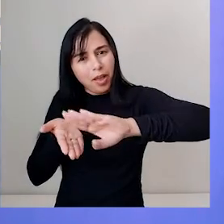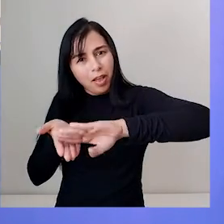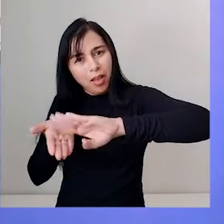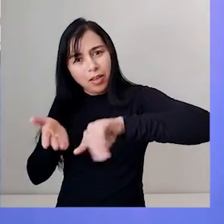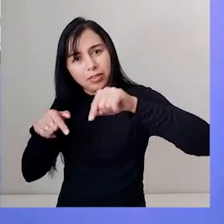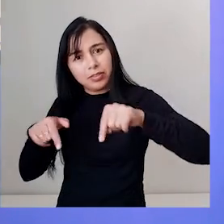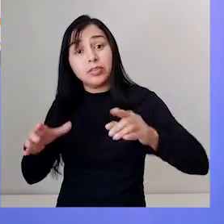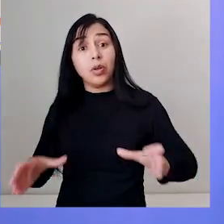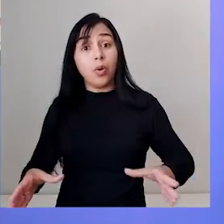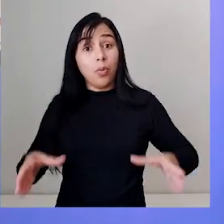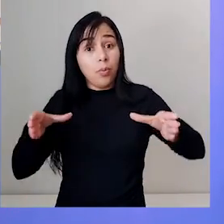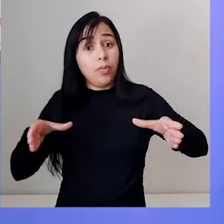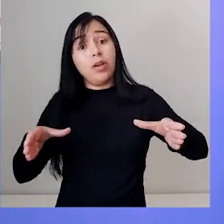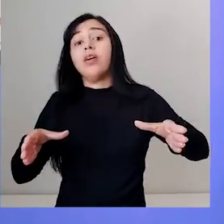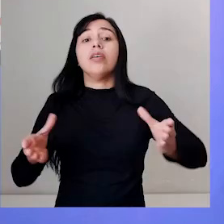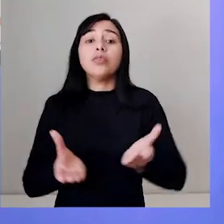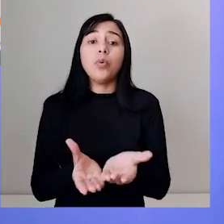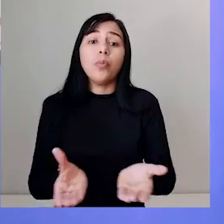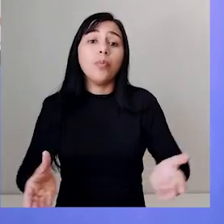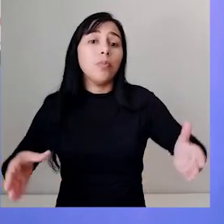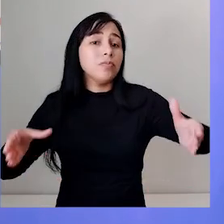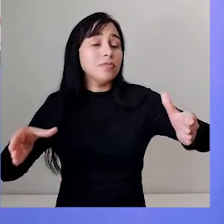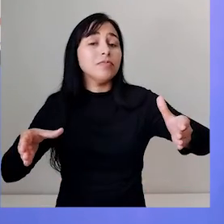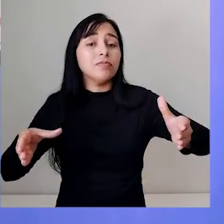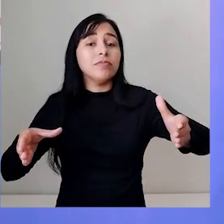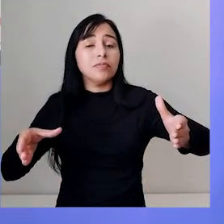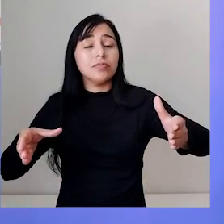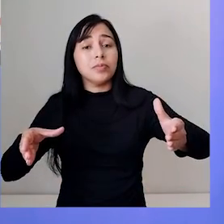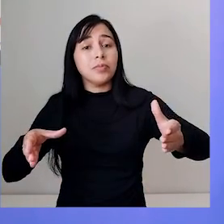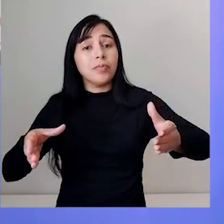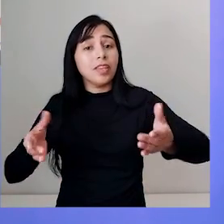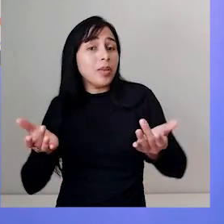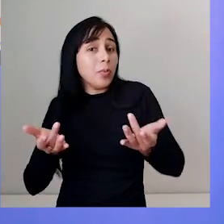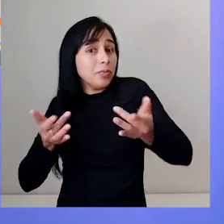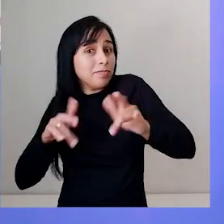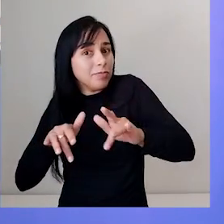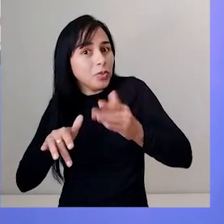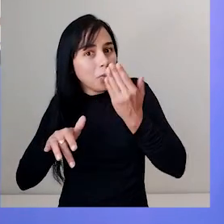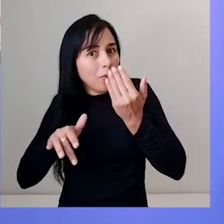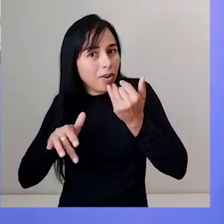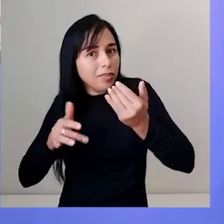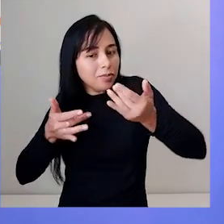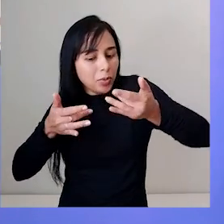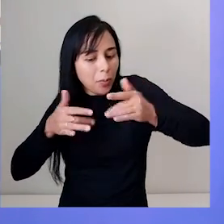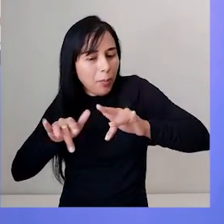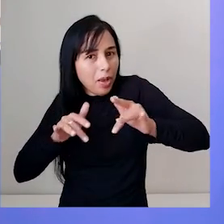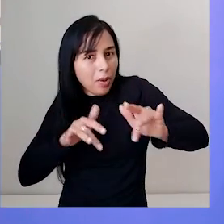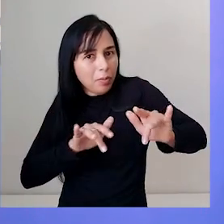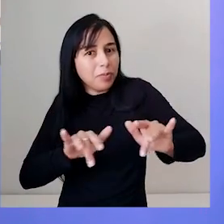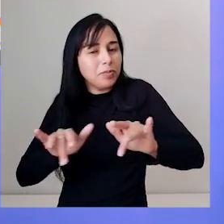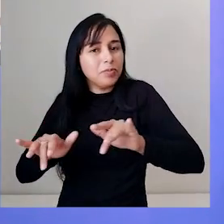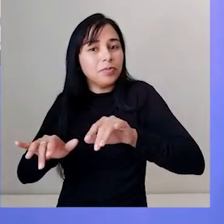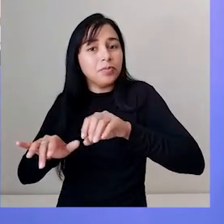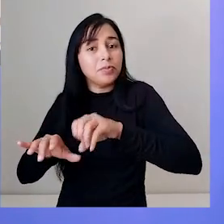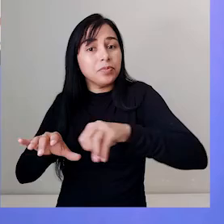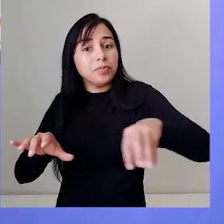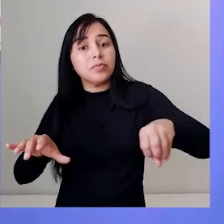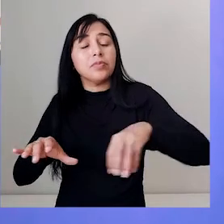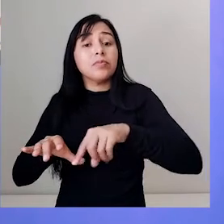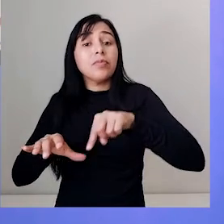recipientes simples, uma bacia, um caixote, alguma coisa do tipo, Nós vamos fazer com que